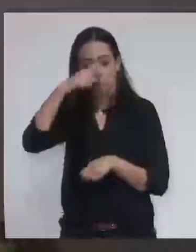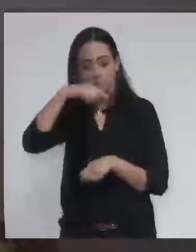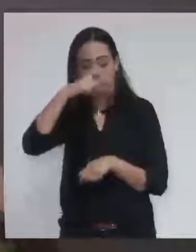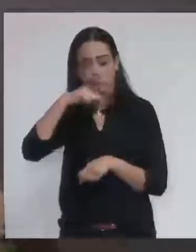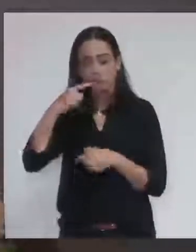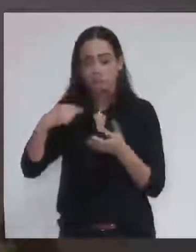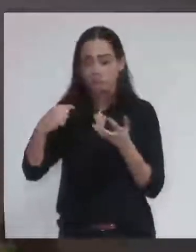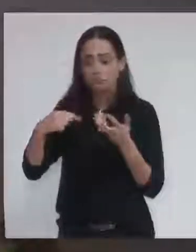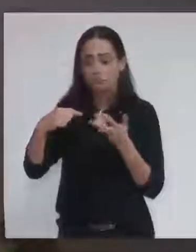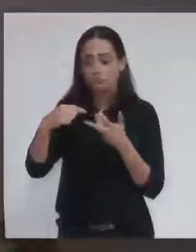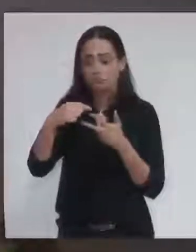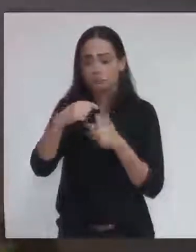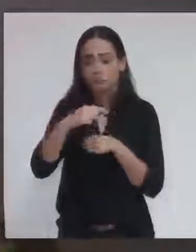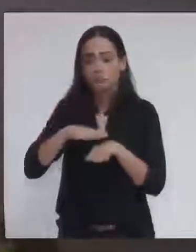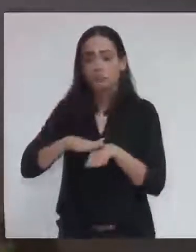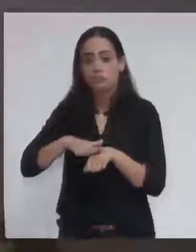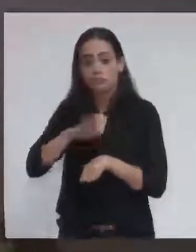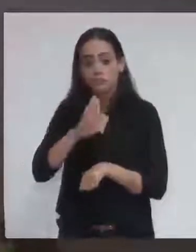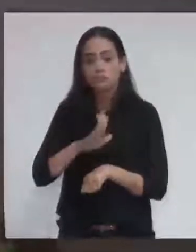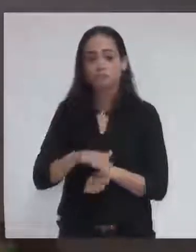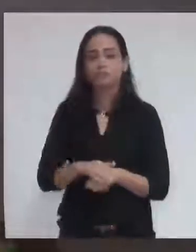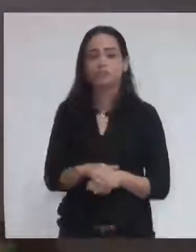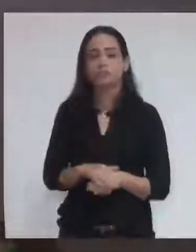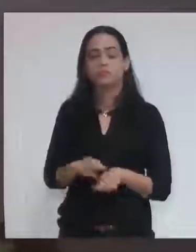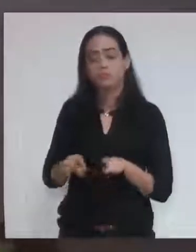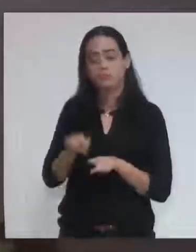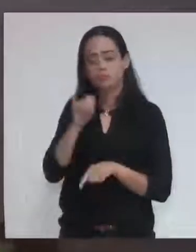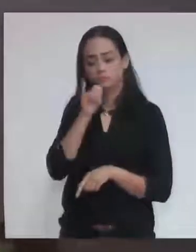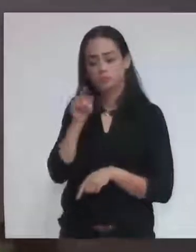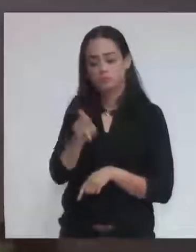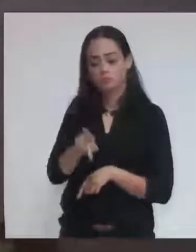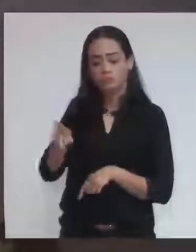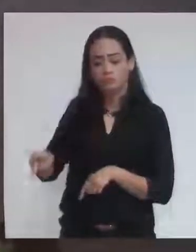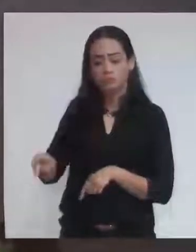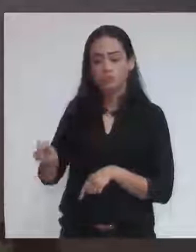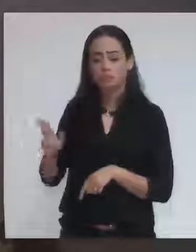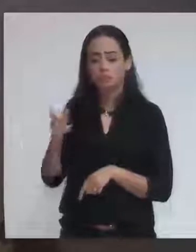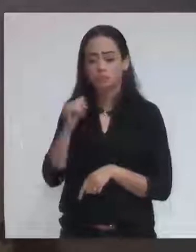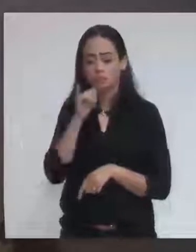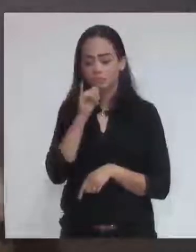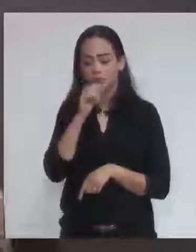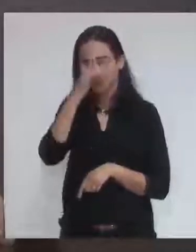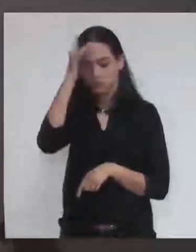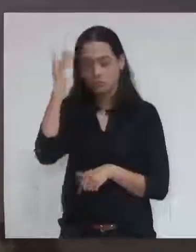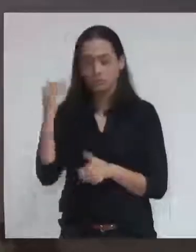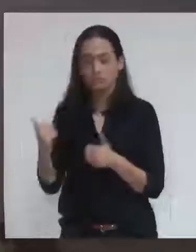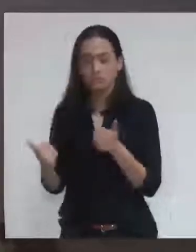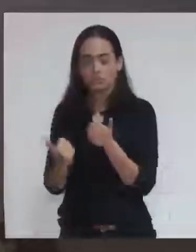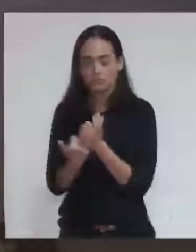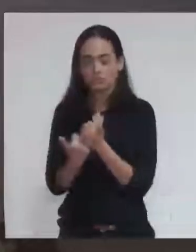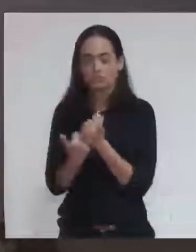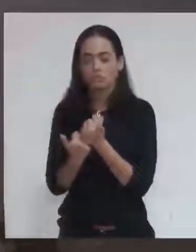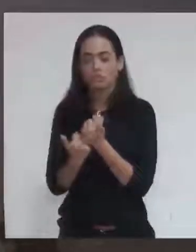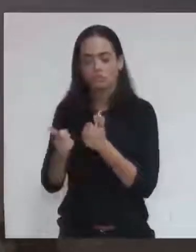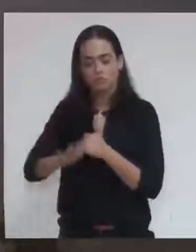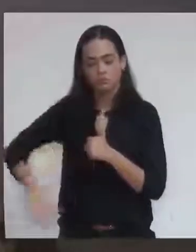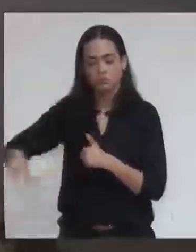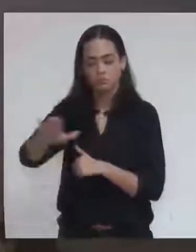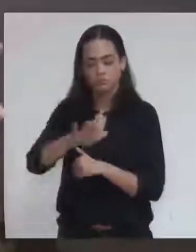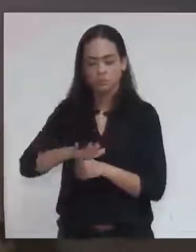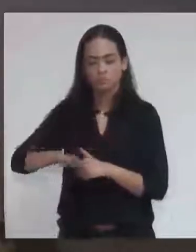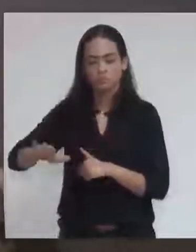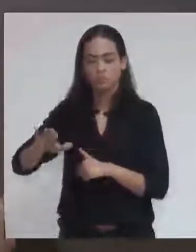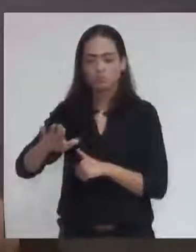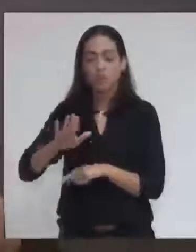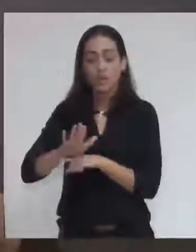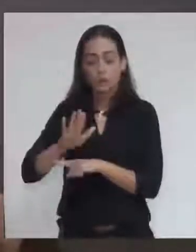foi um exemplo que a gente usou, um auxiliar. E aí você não cuida do auxiliar, você pressiona o auxiliar para que ele vá trabalhar, colocando